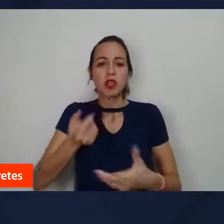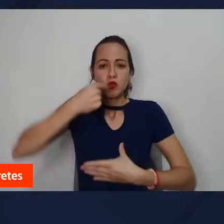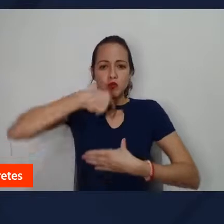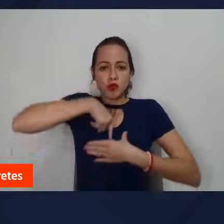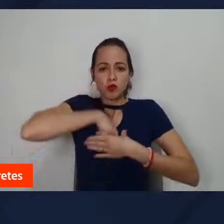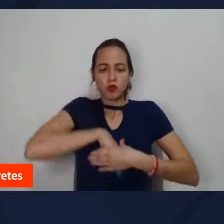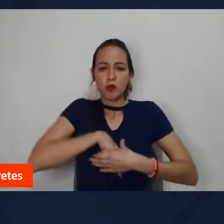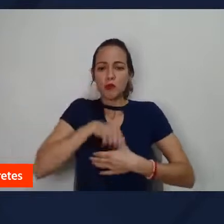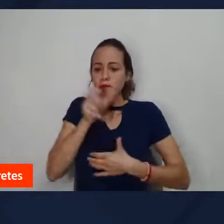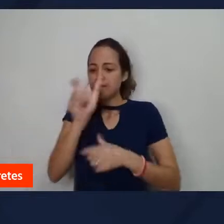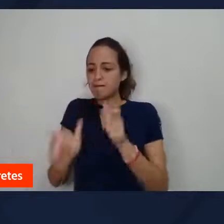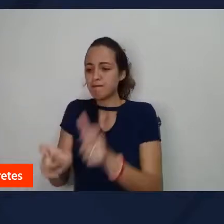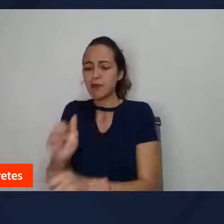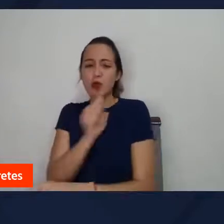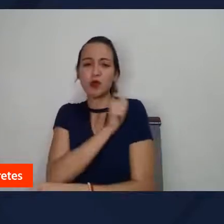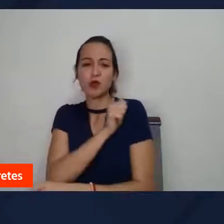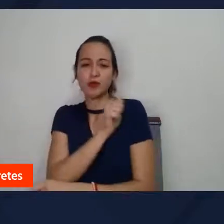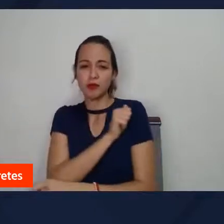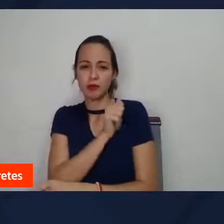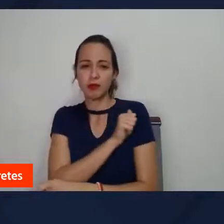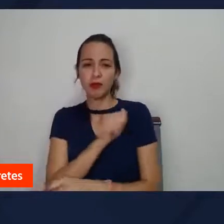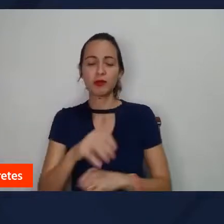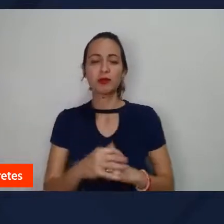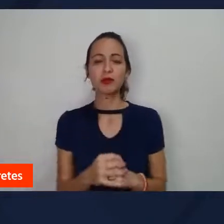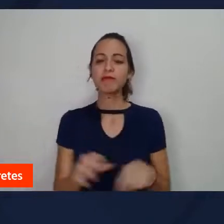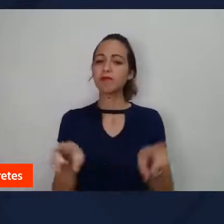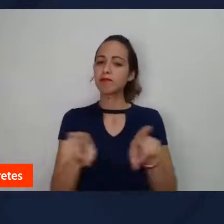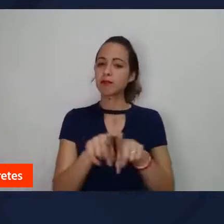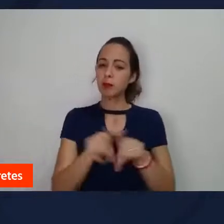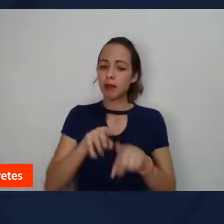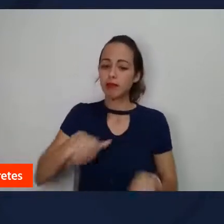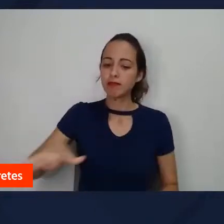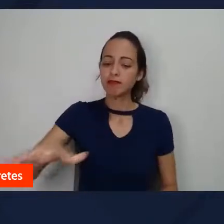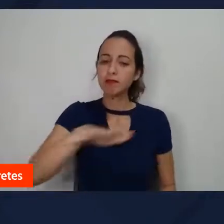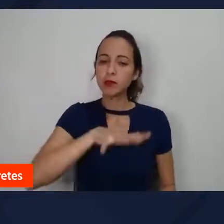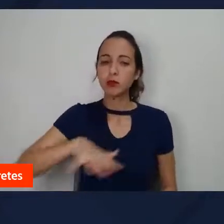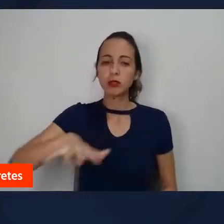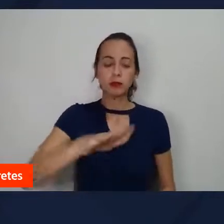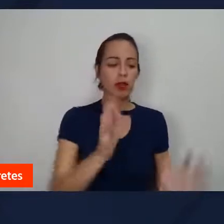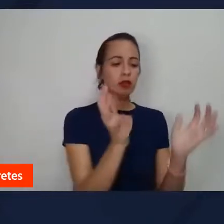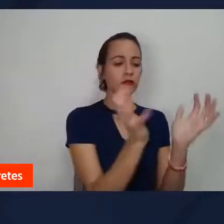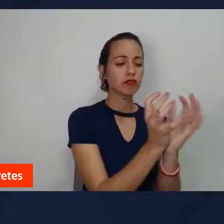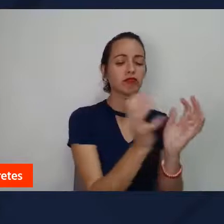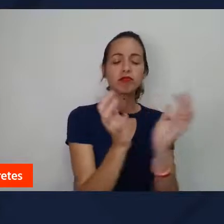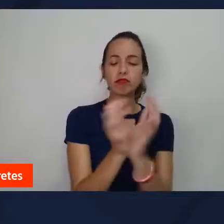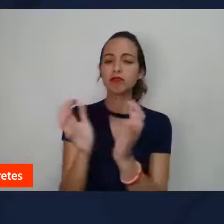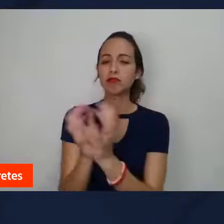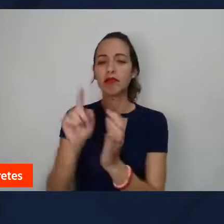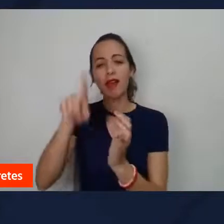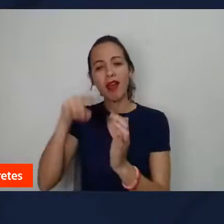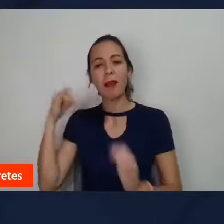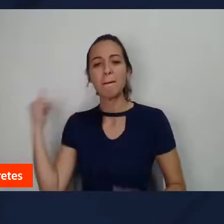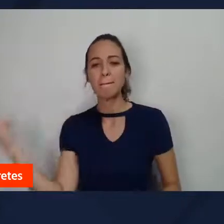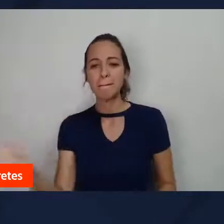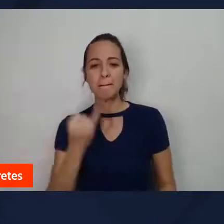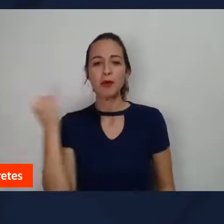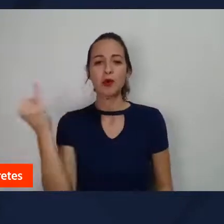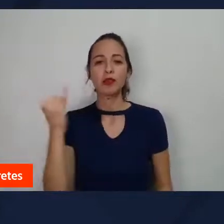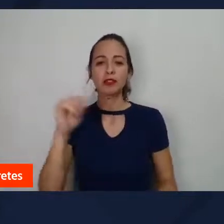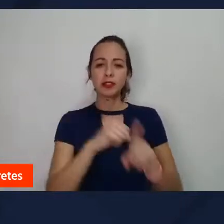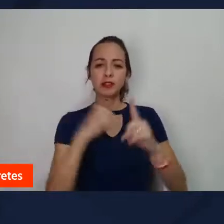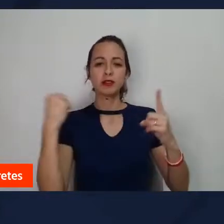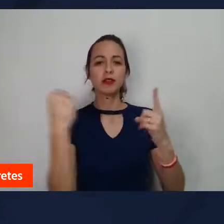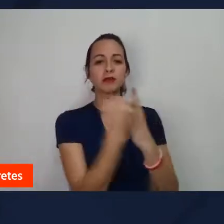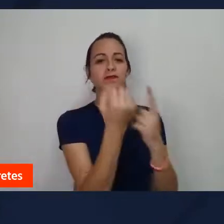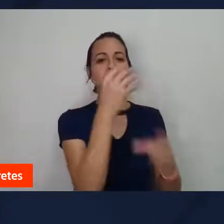porque acreditamos que os espaços coletivos são fundamentais em todos os tempos, mas neste